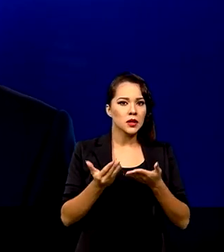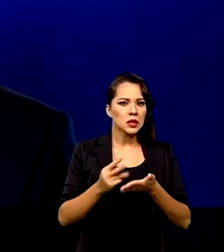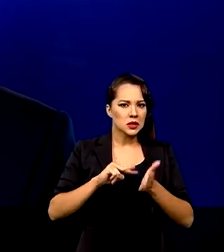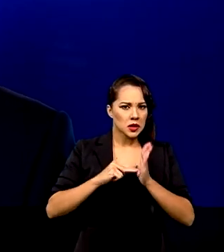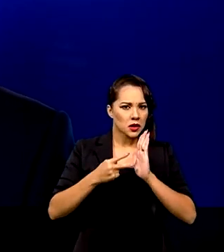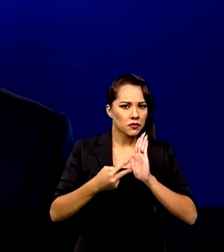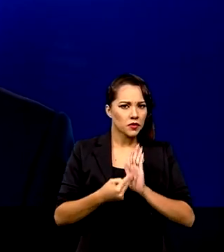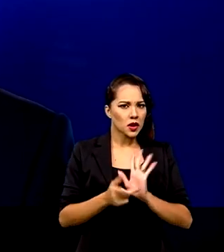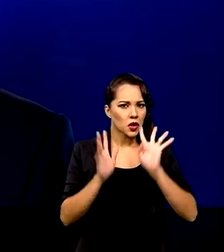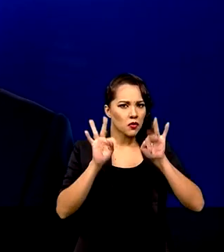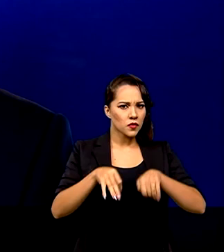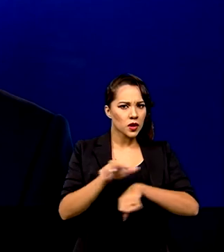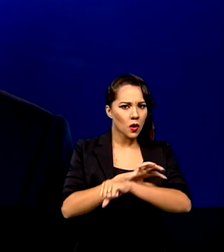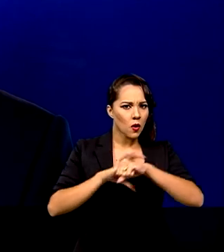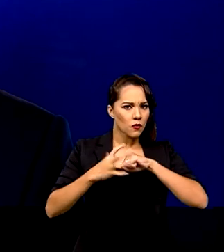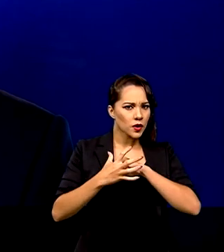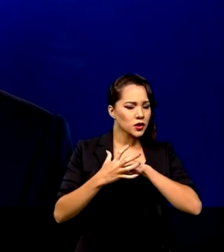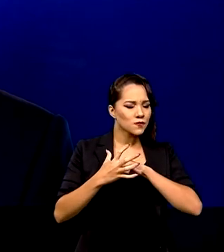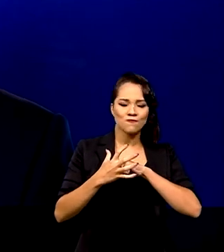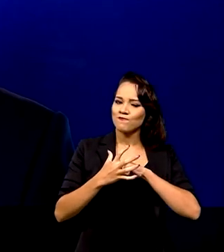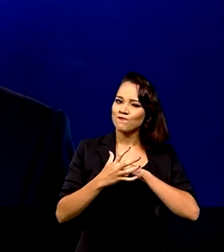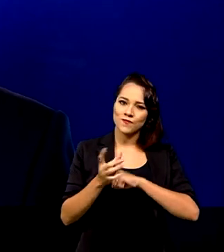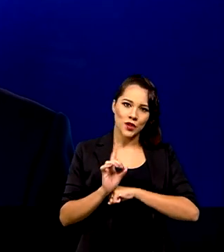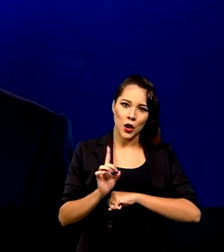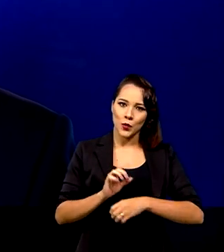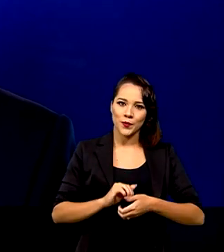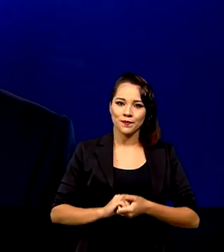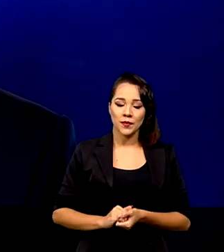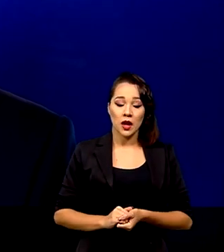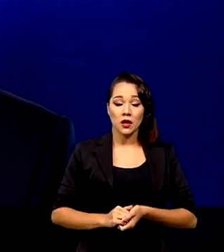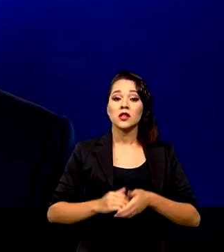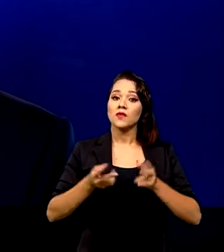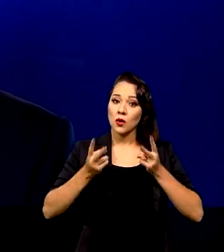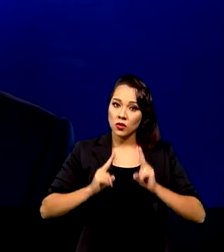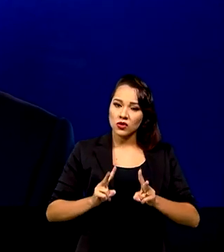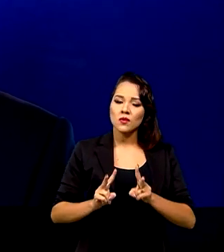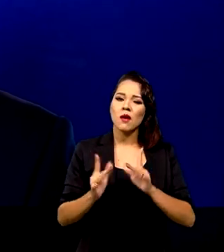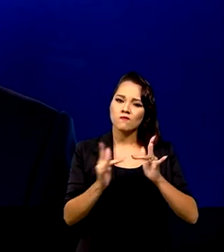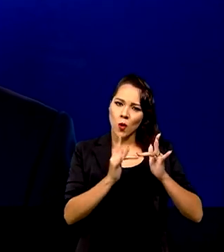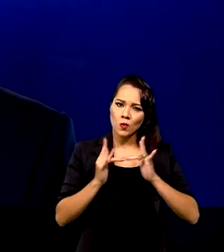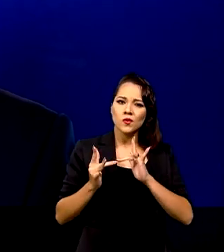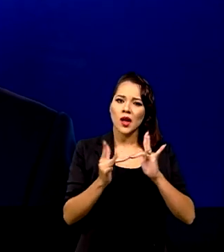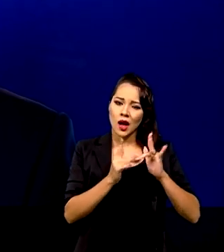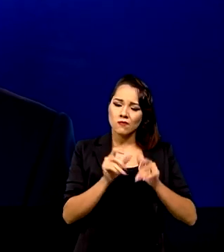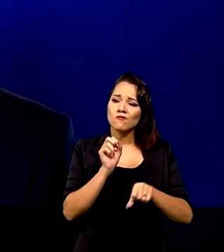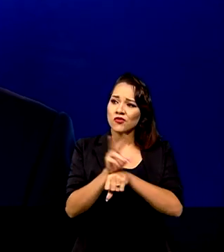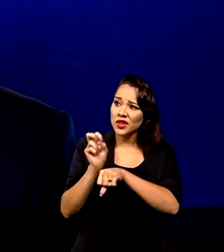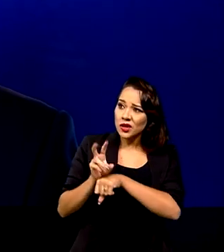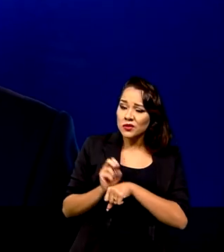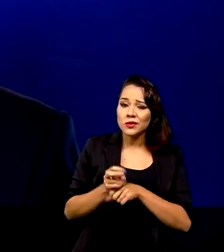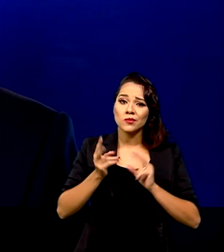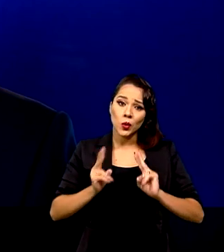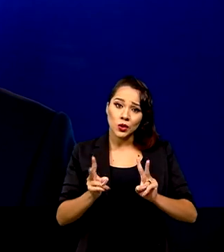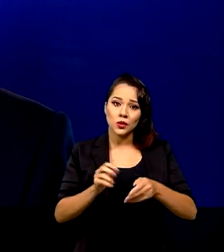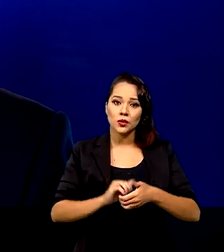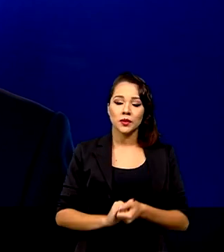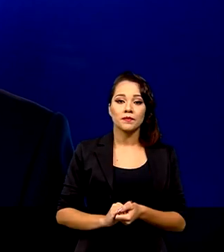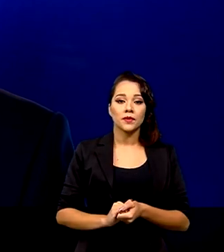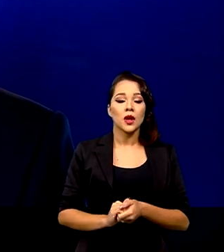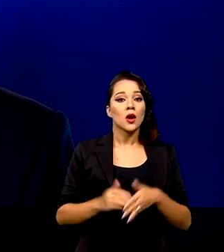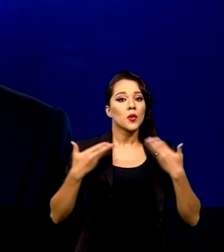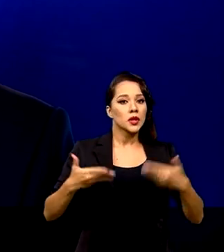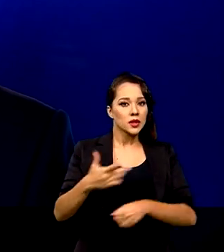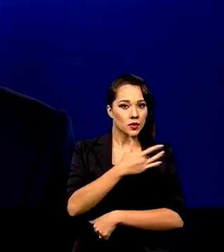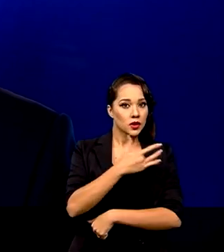significa o fim da covid-19. Continuaremos a conviver com o vírus. O Ministério da